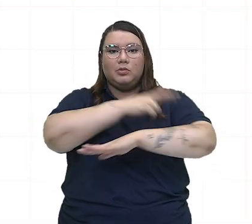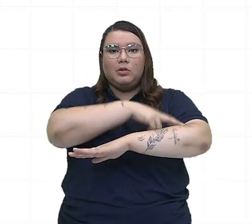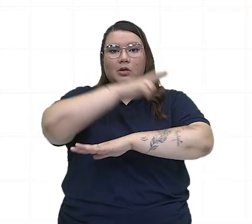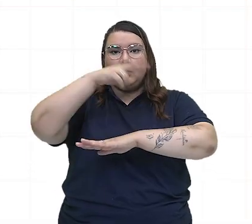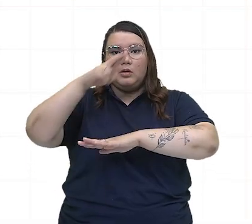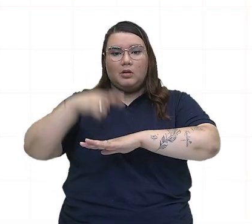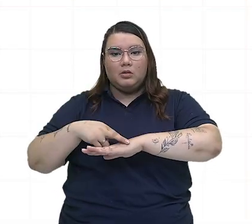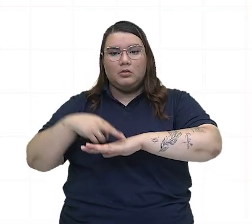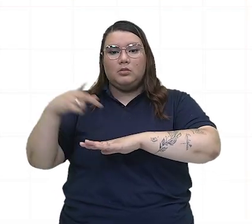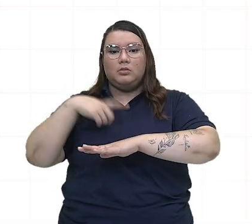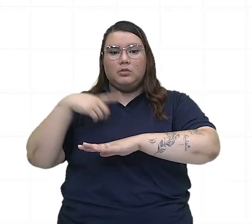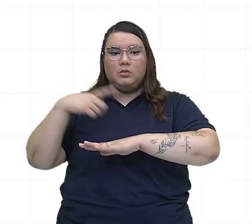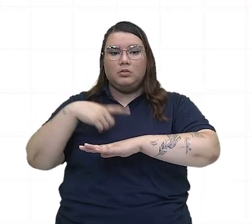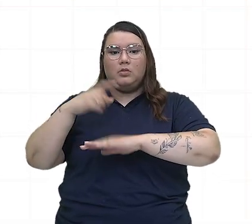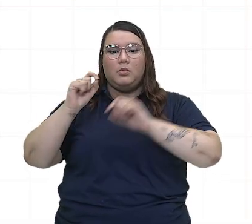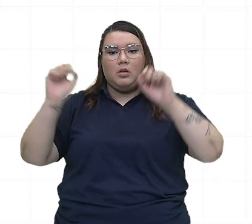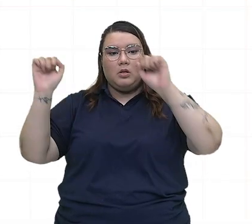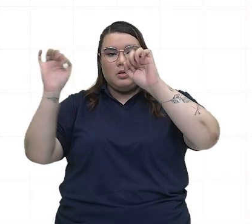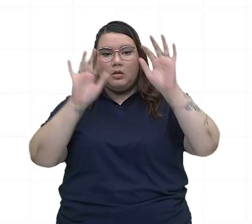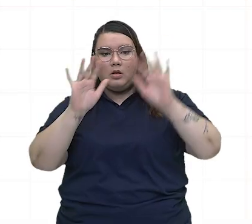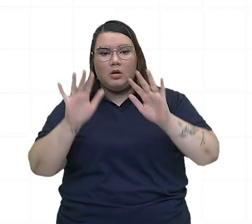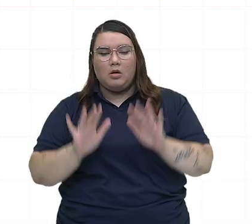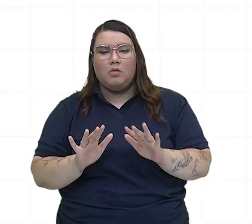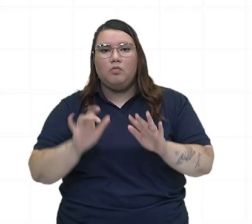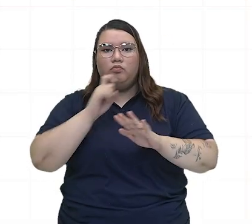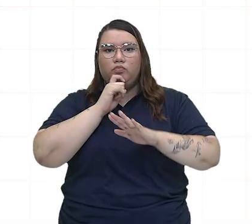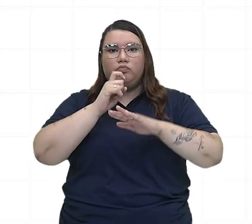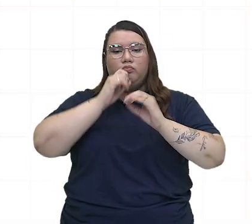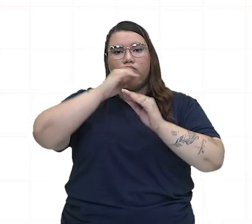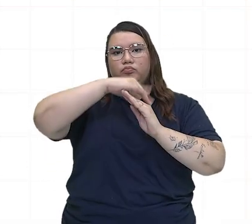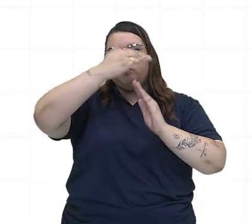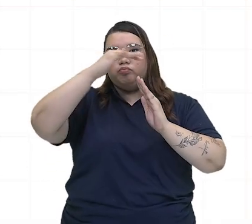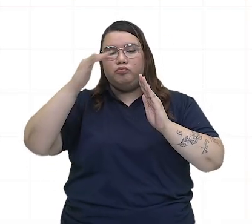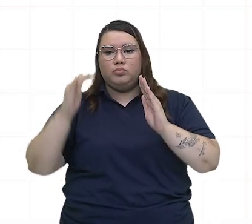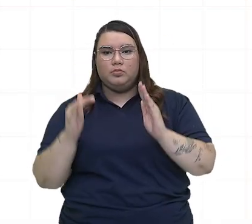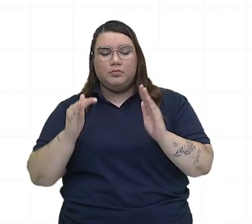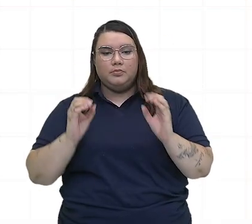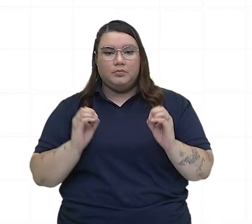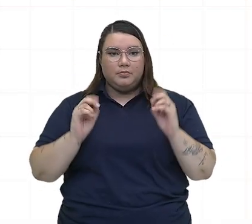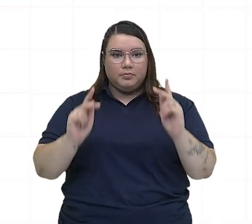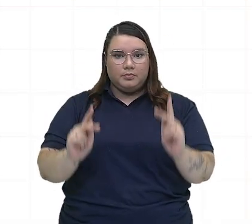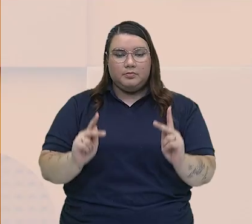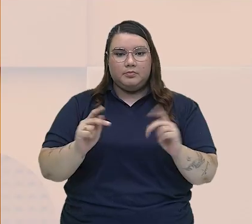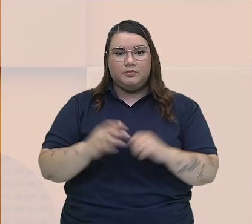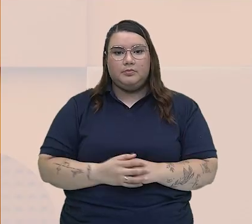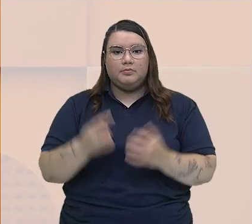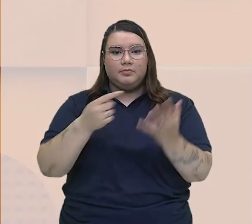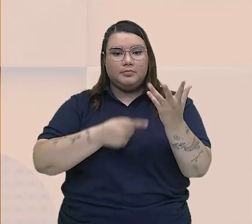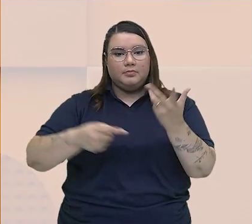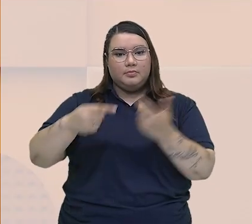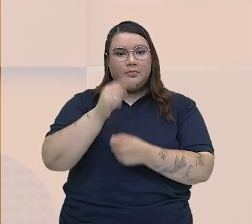vai haver precipitação de neve e geleiras nos picos montanhosos.